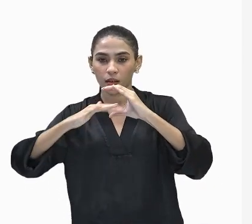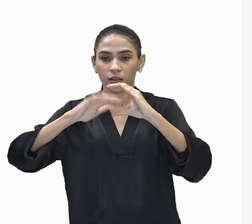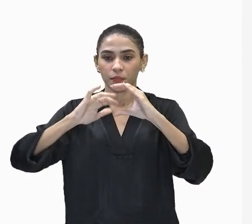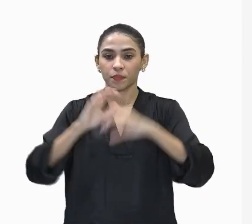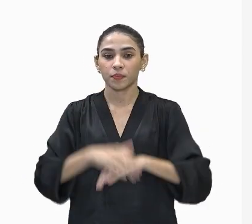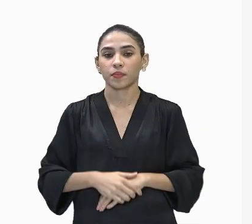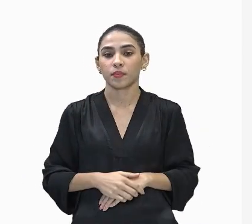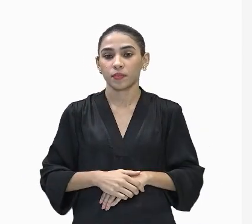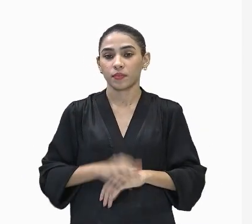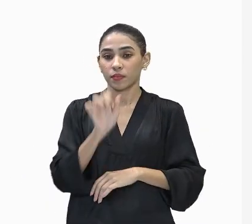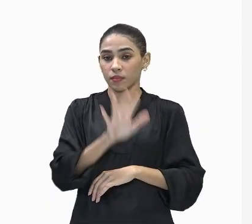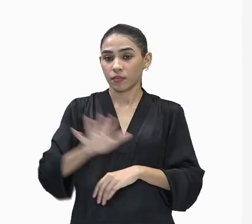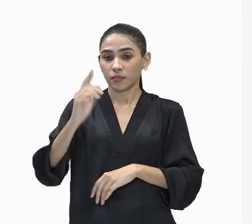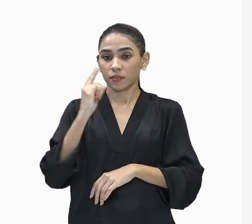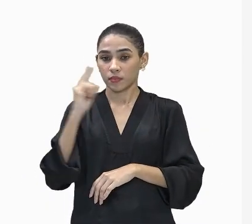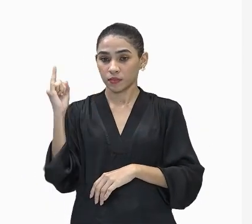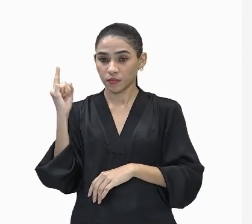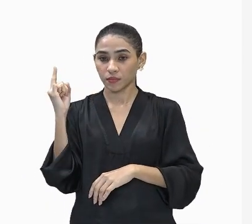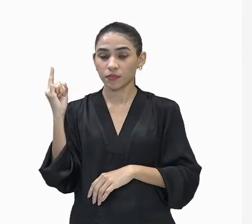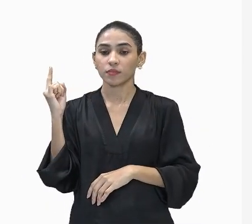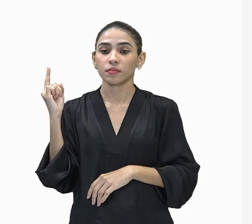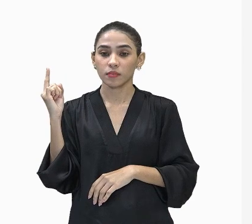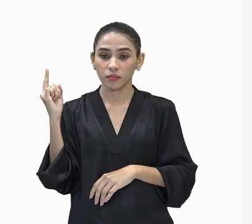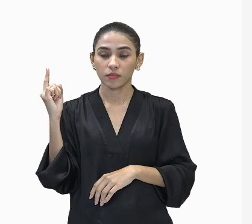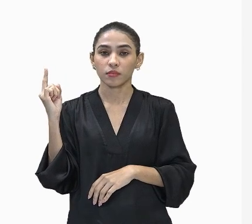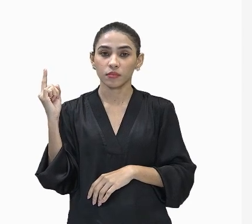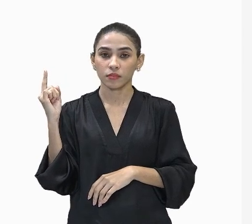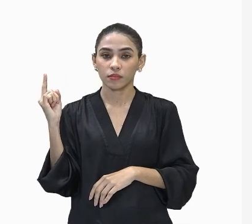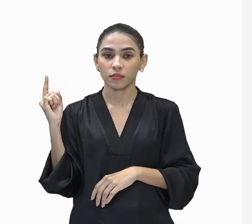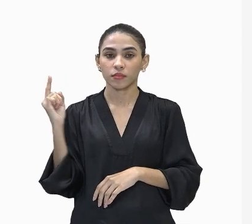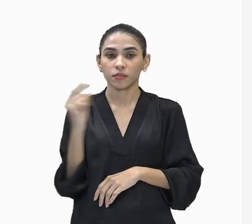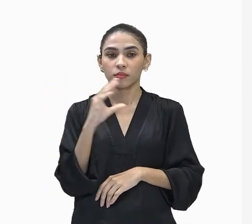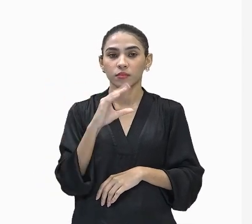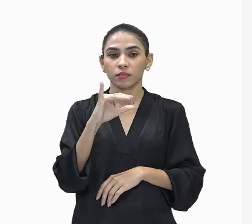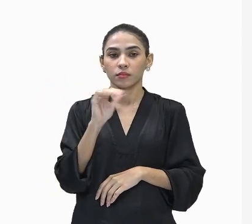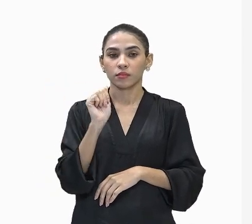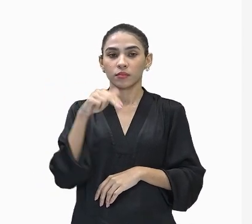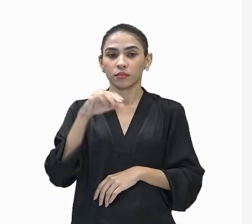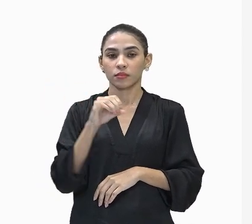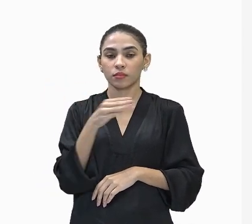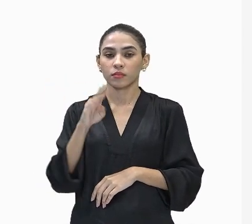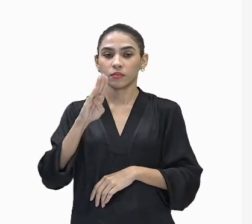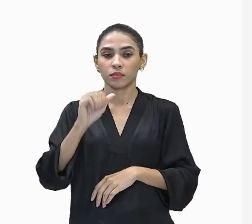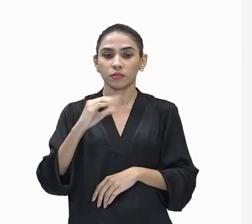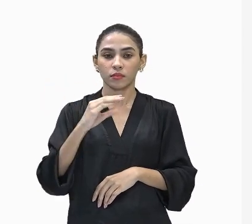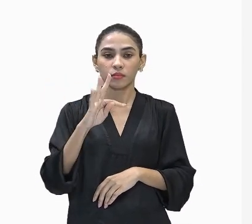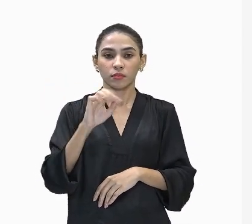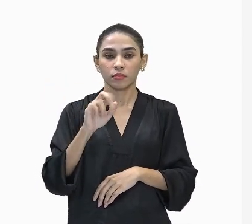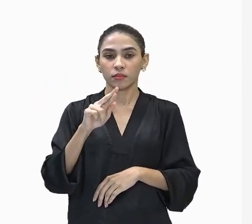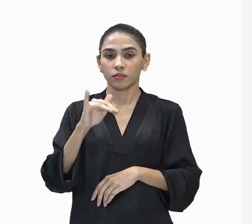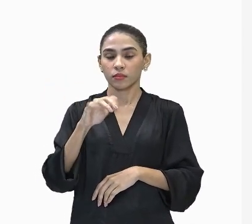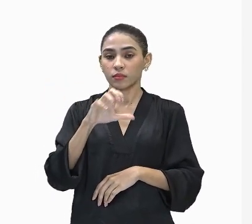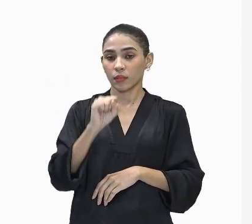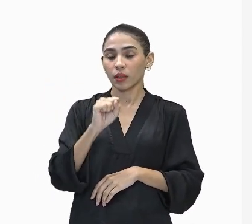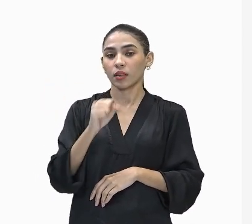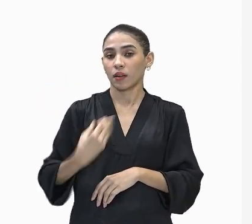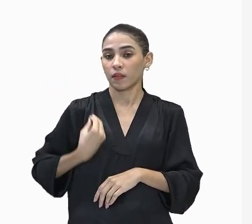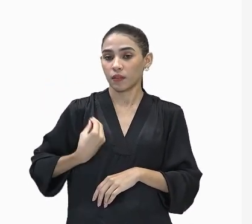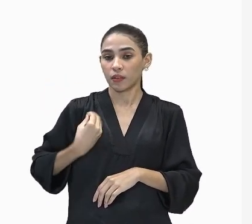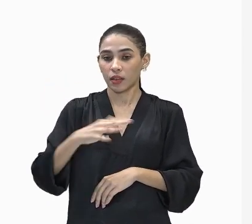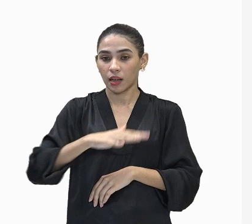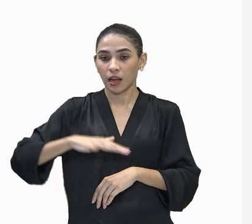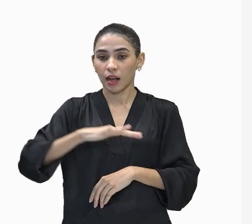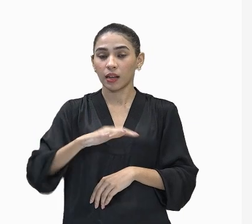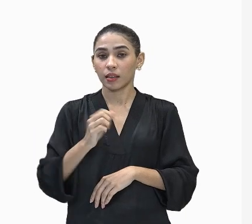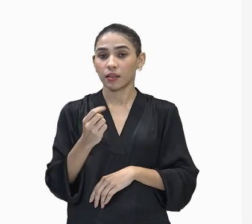observar essa imagem representa pra gente aí a presença de cianobactérias que vivem nesse espaço Aquático e a gente